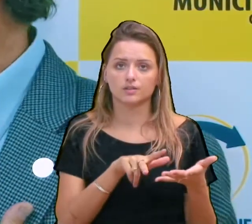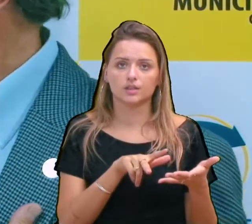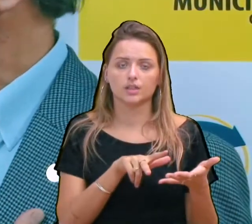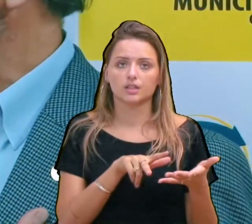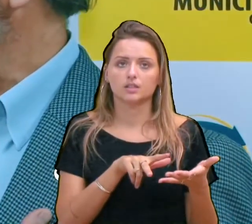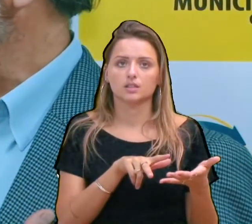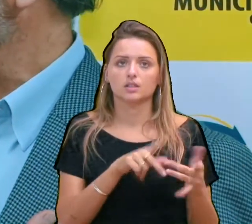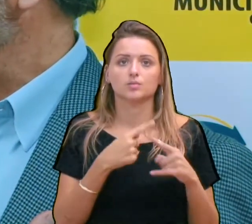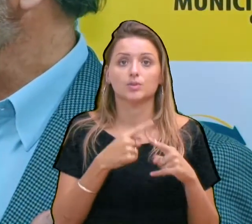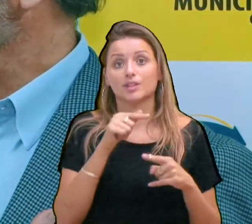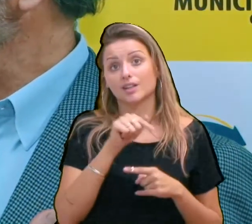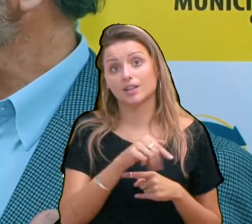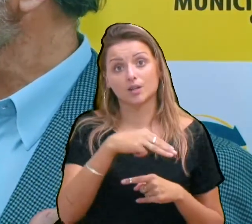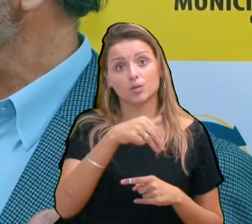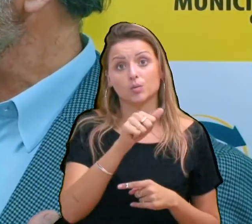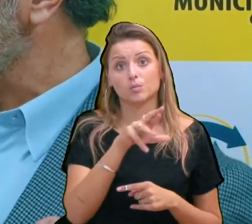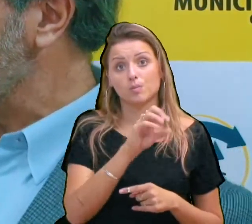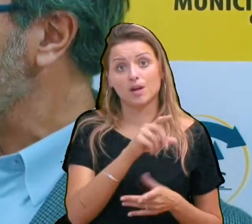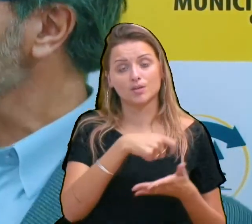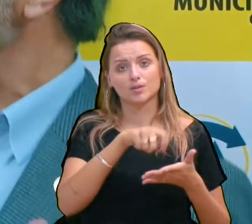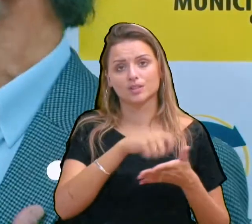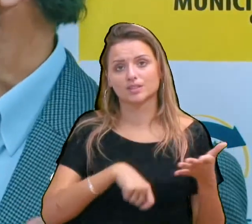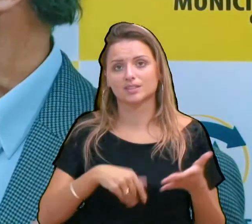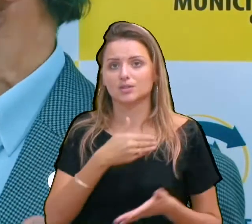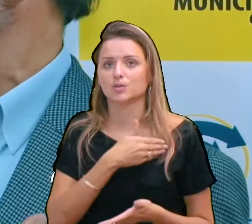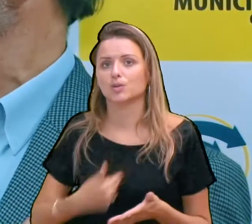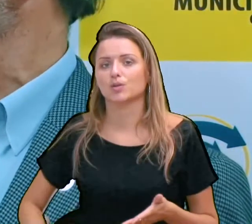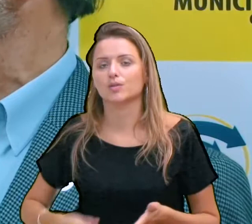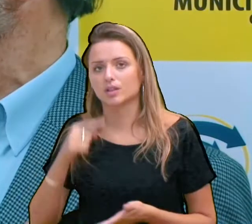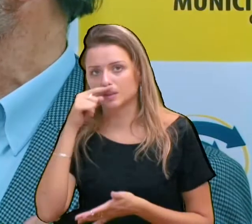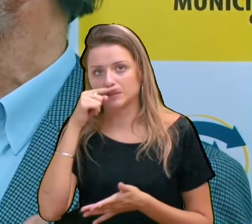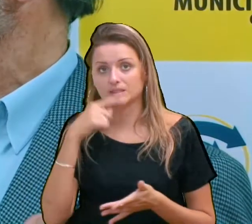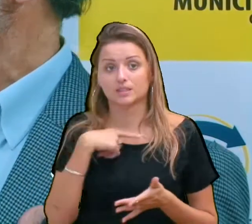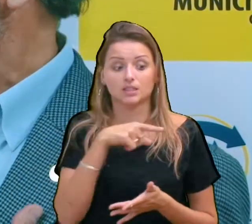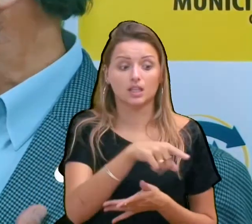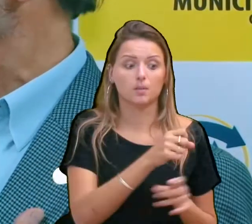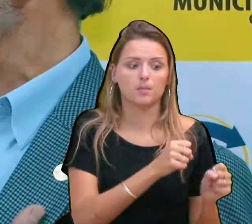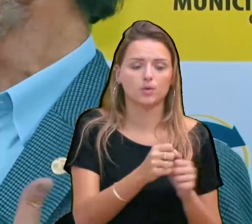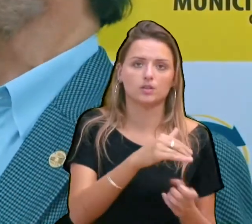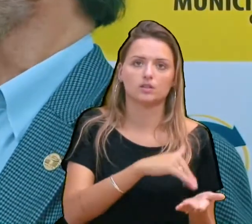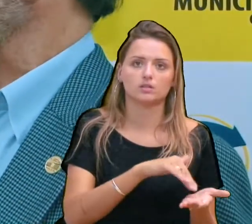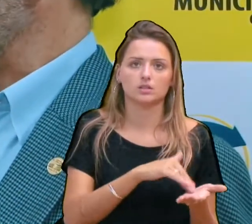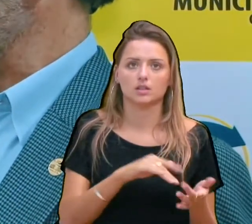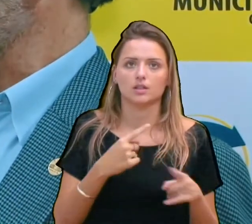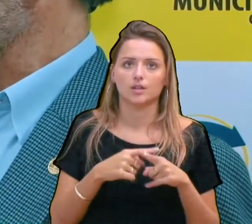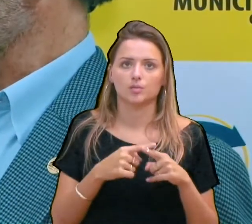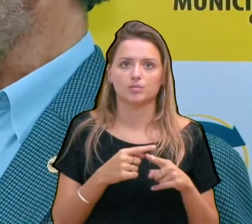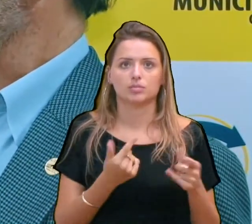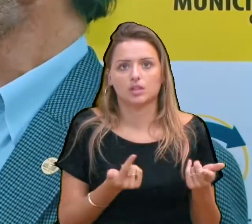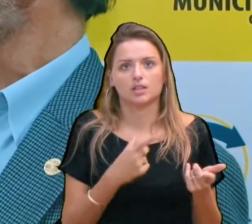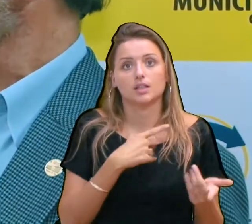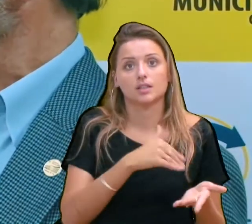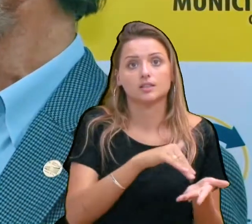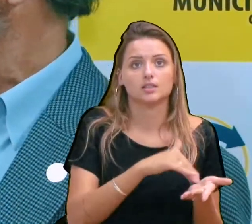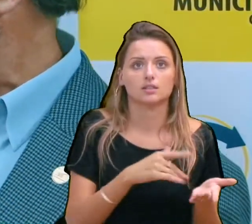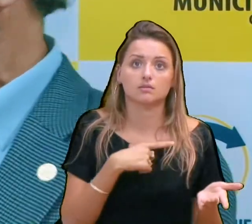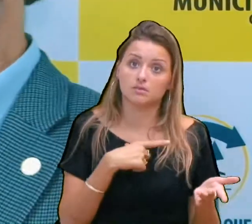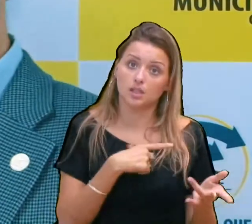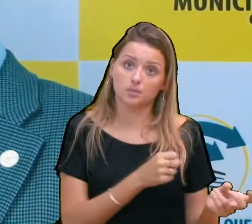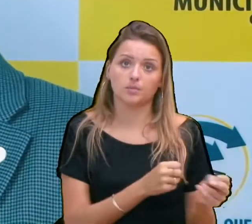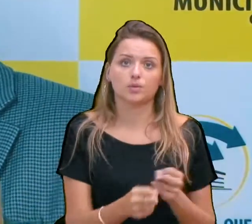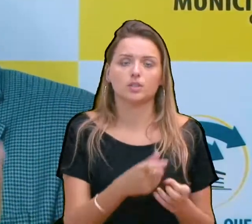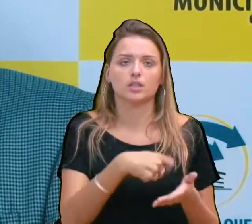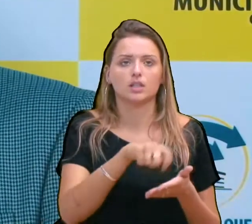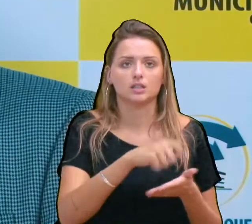porque ele vai assinar. O governador Sartori deu autonomia ao secretário. Por que existe secretário? Eu lhe dou autonomia,